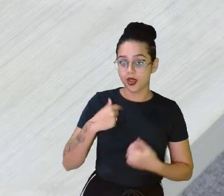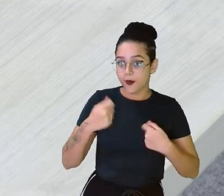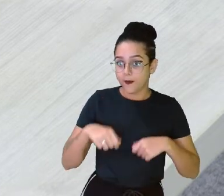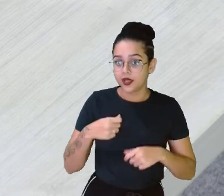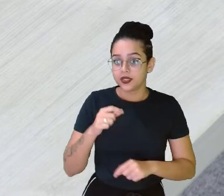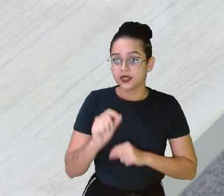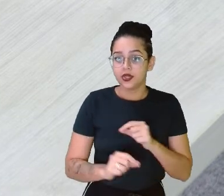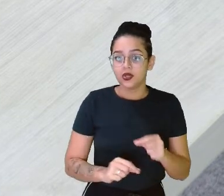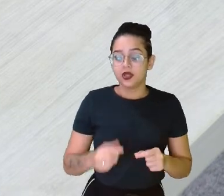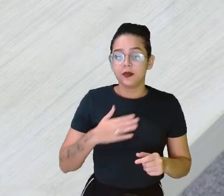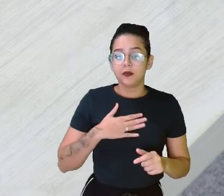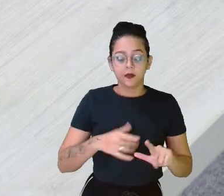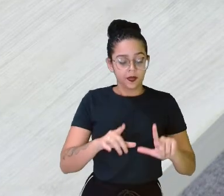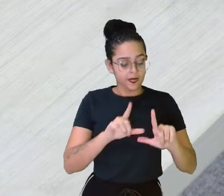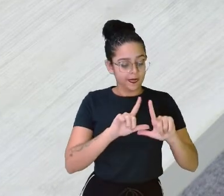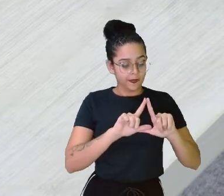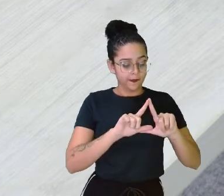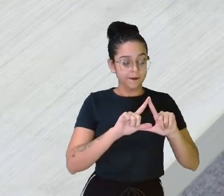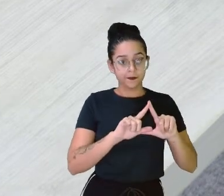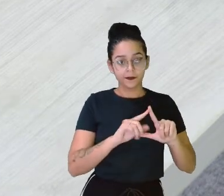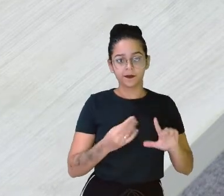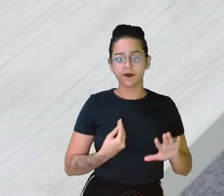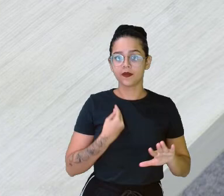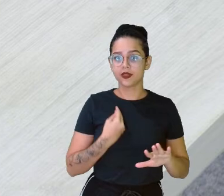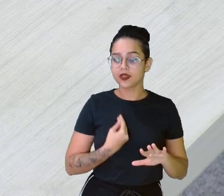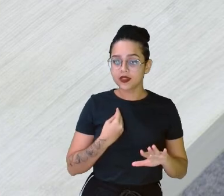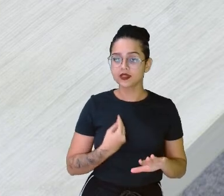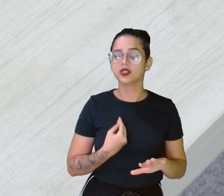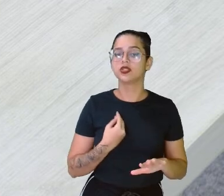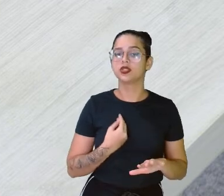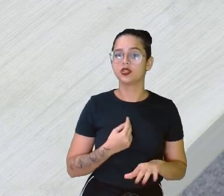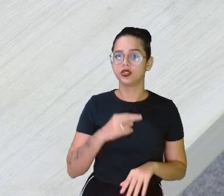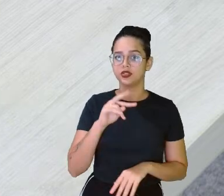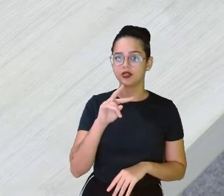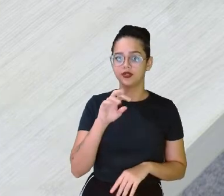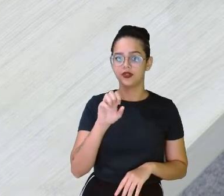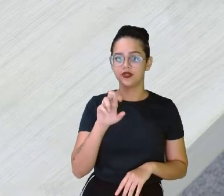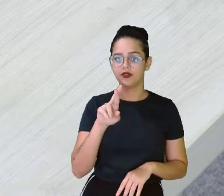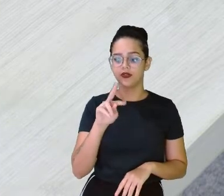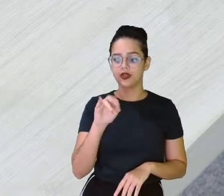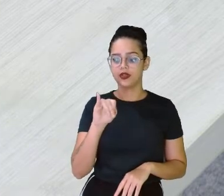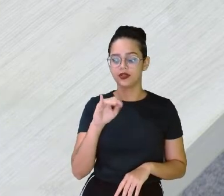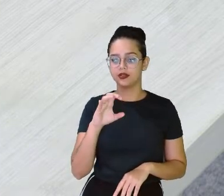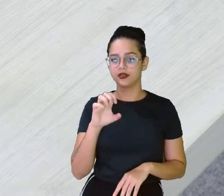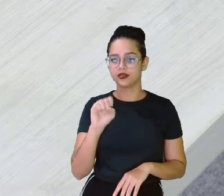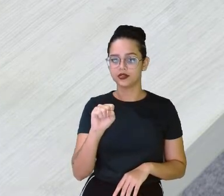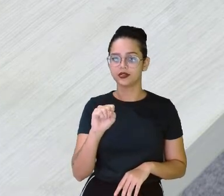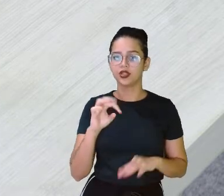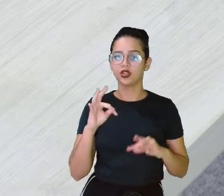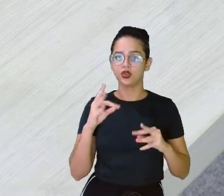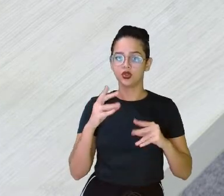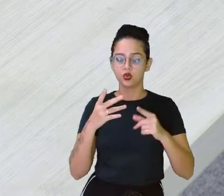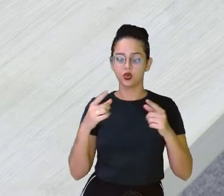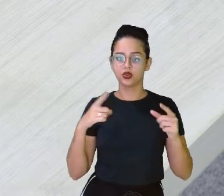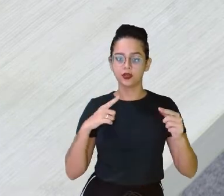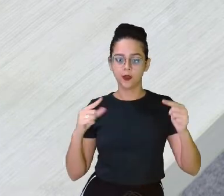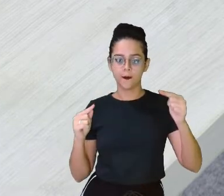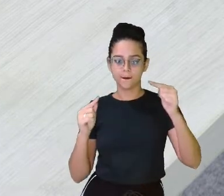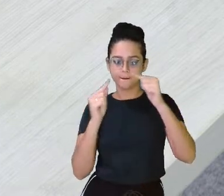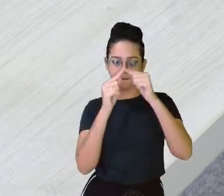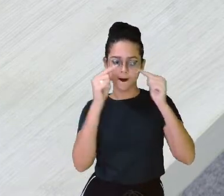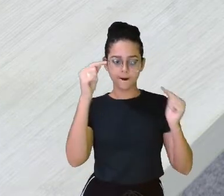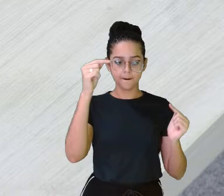preciso que na minha pirâmide exista um vértice onde todas as arestas se